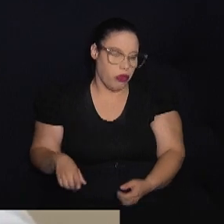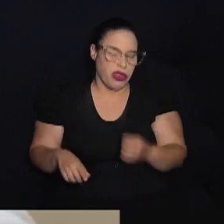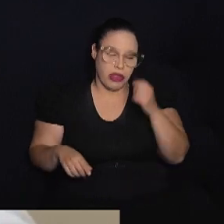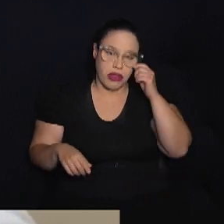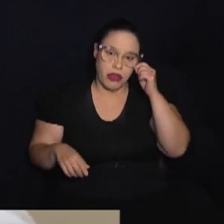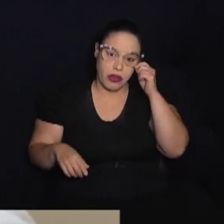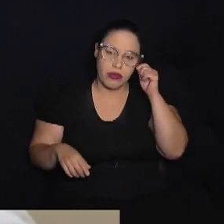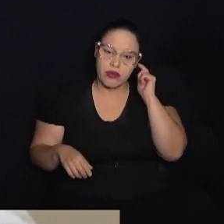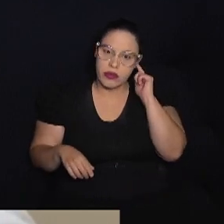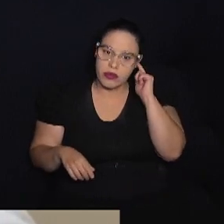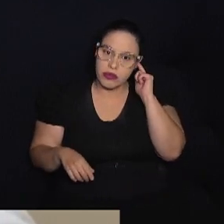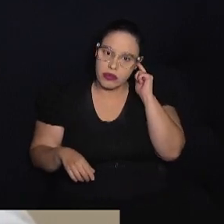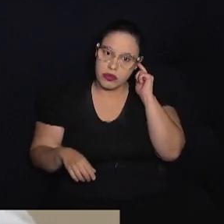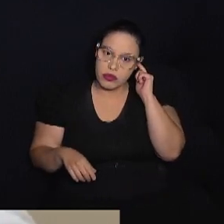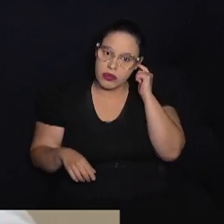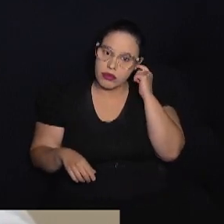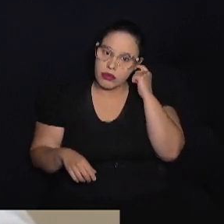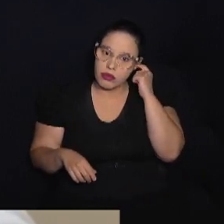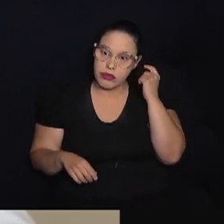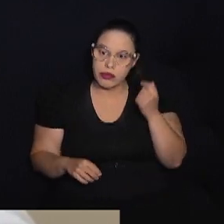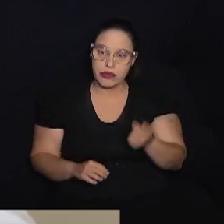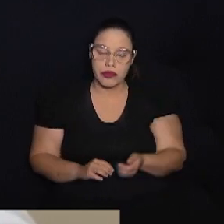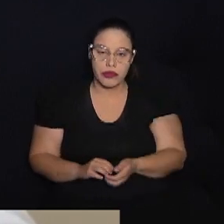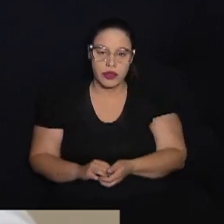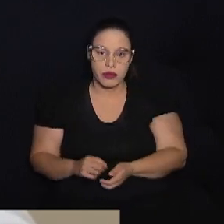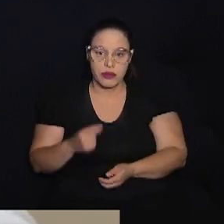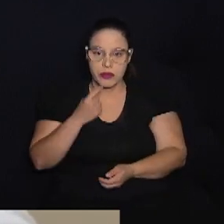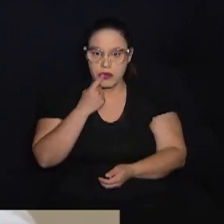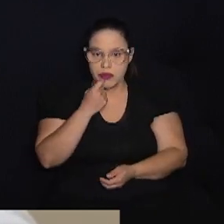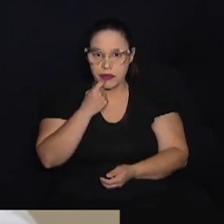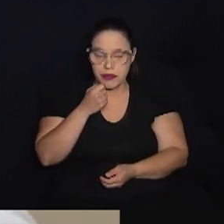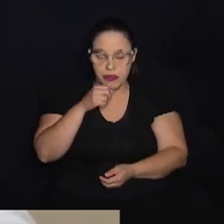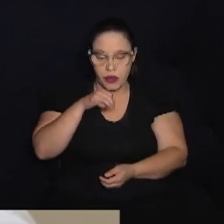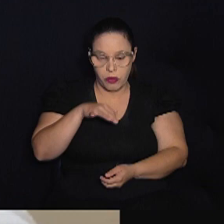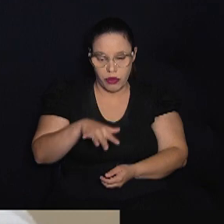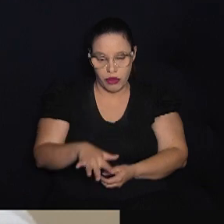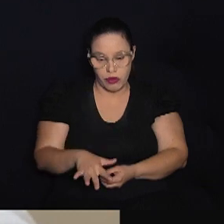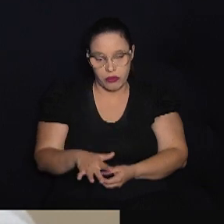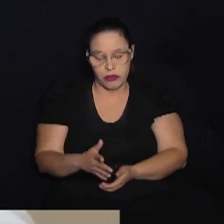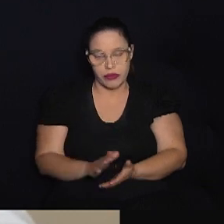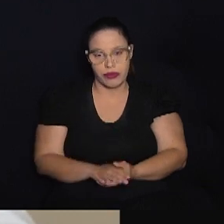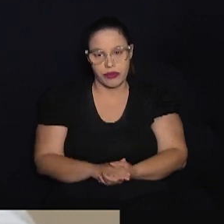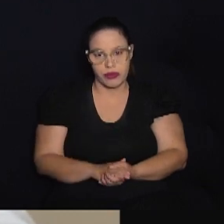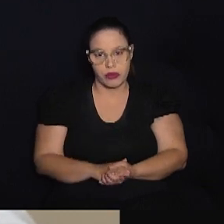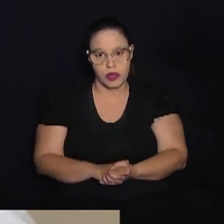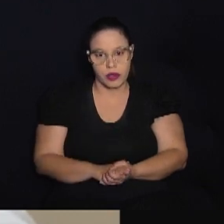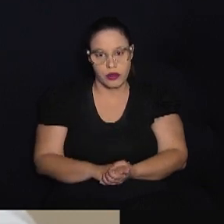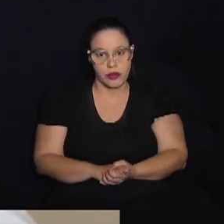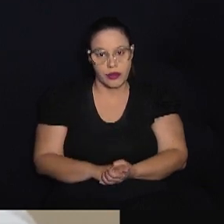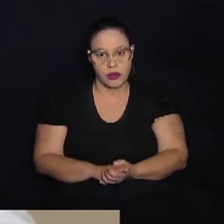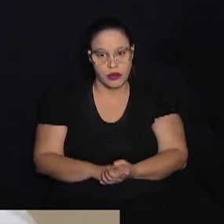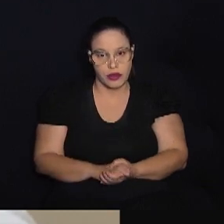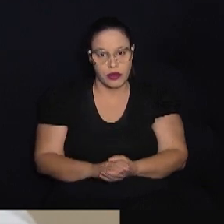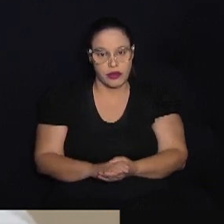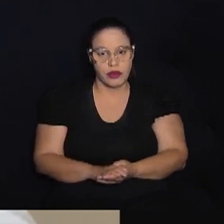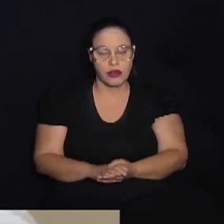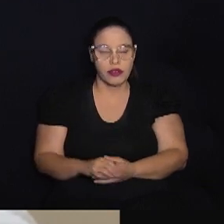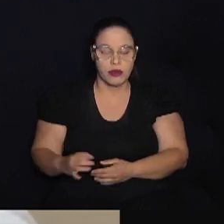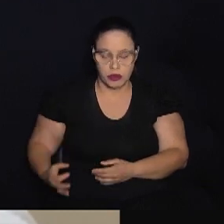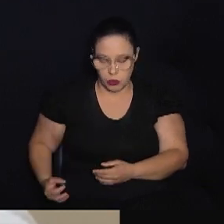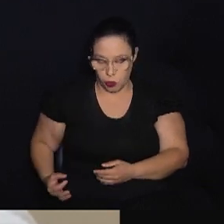da urina e quando você vai urinar, e o sangramento. Se o tumor já está avançado,